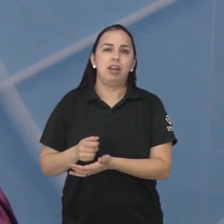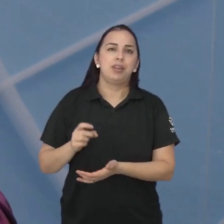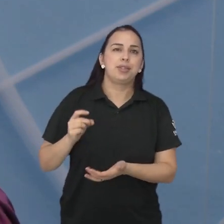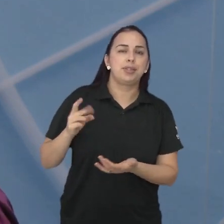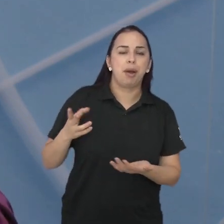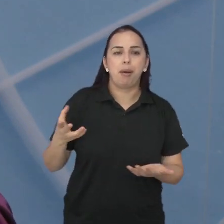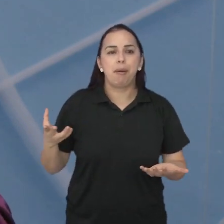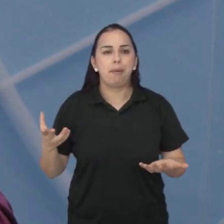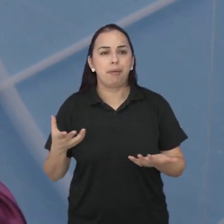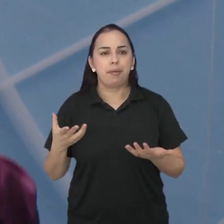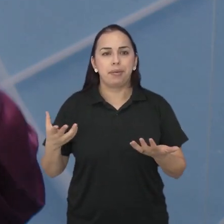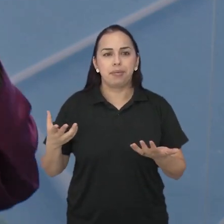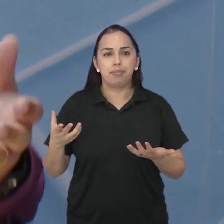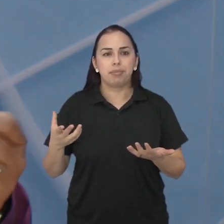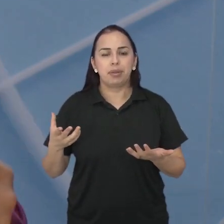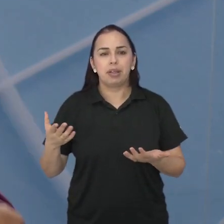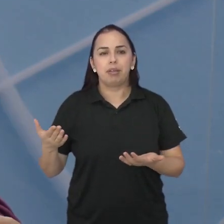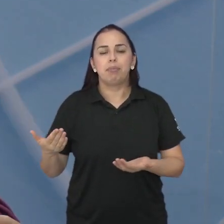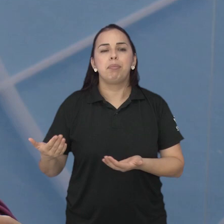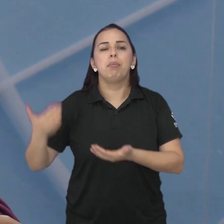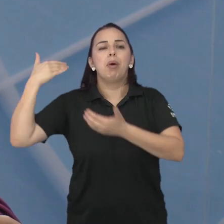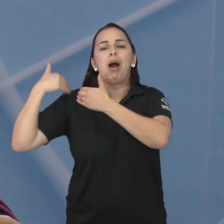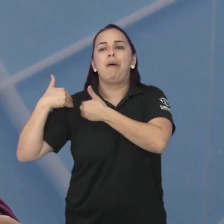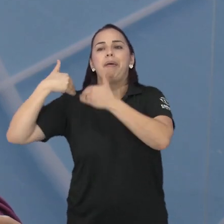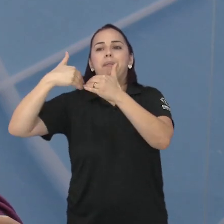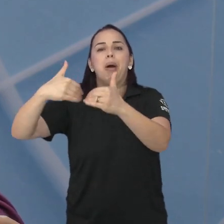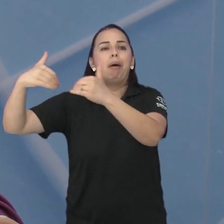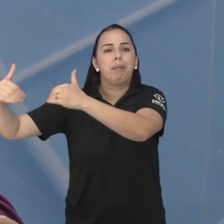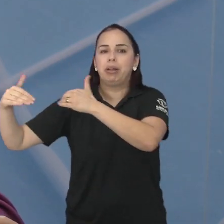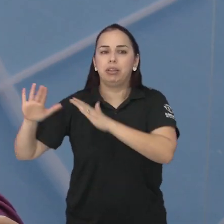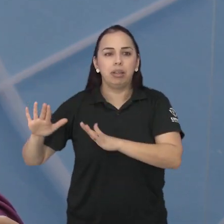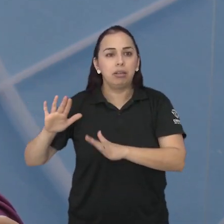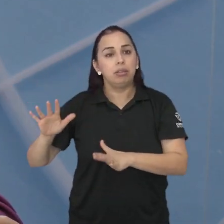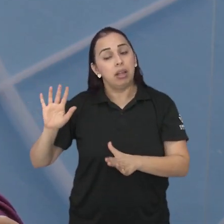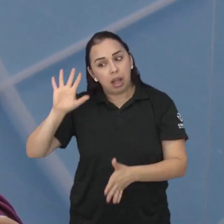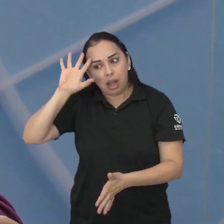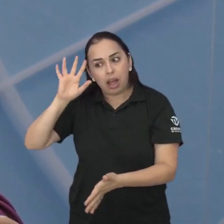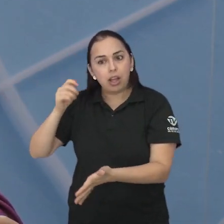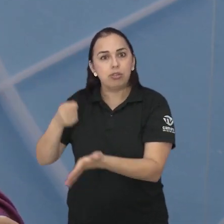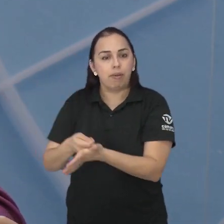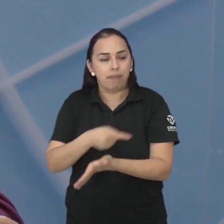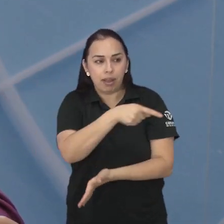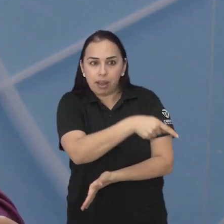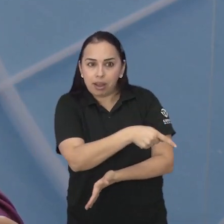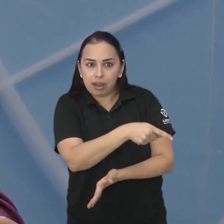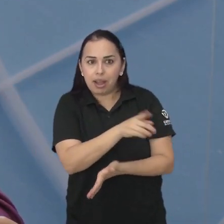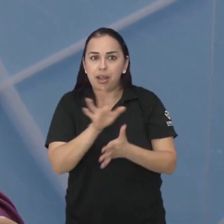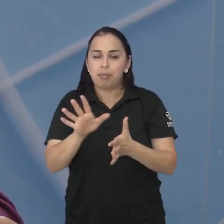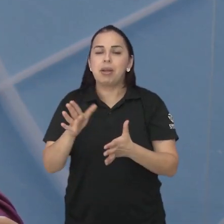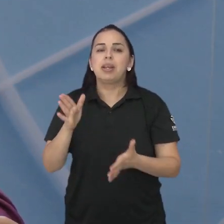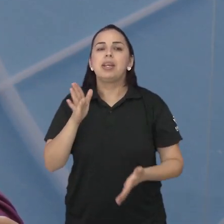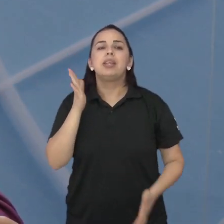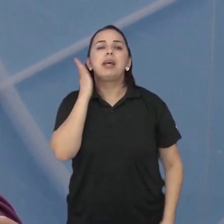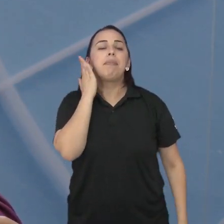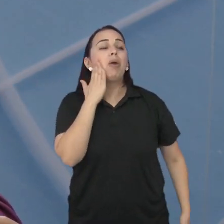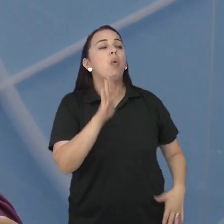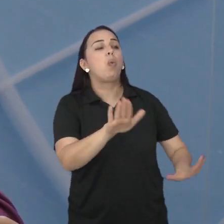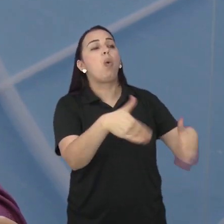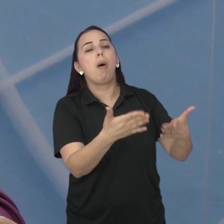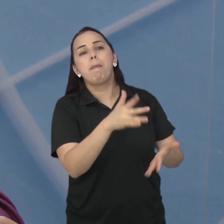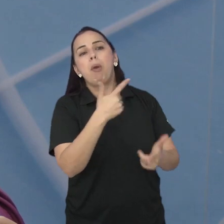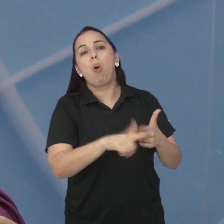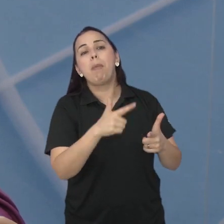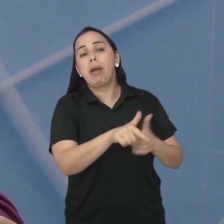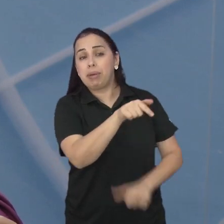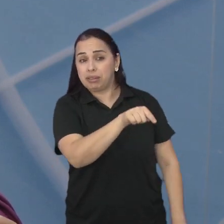coisa a mais para só transferir responsabilidade. Eu tenho que resolver o problema dele, mas também eu tenho que saber qual é o problema dele. O